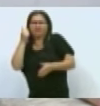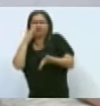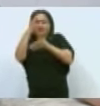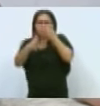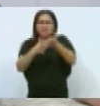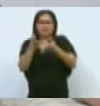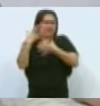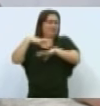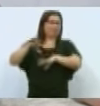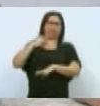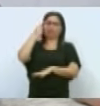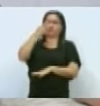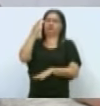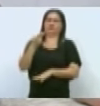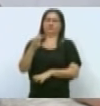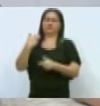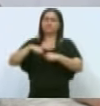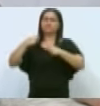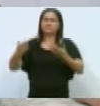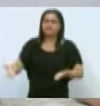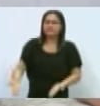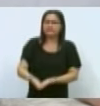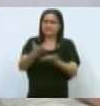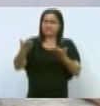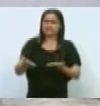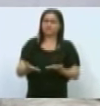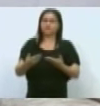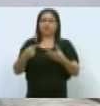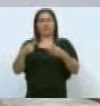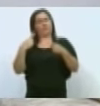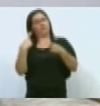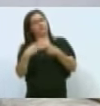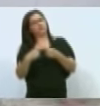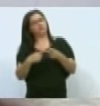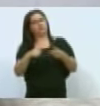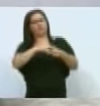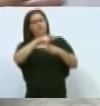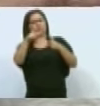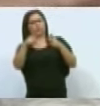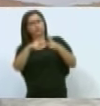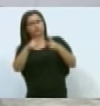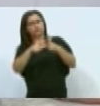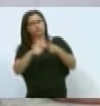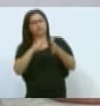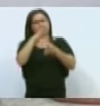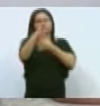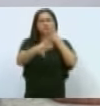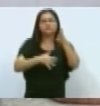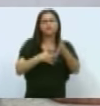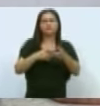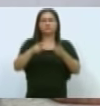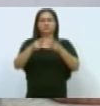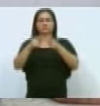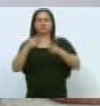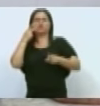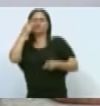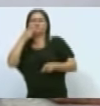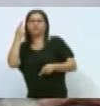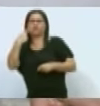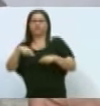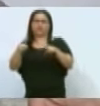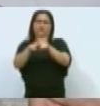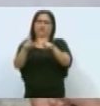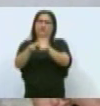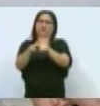Então, elas inibem. Então, existe vários casos. É normal isso. É uma coisa normal. Sim. Mas